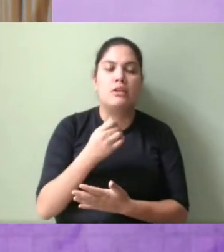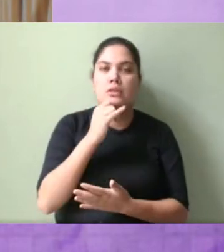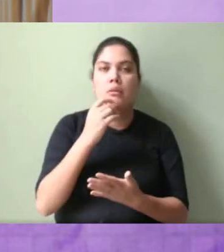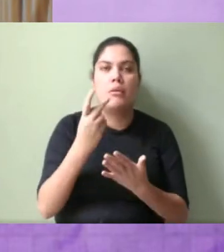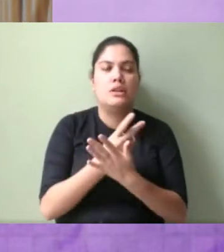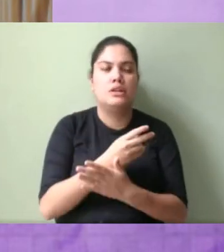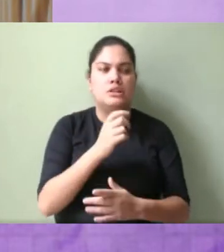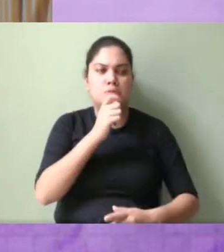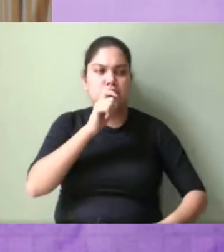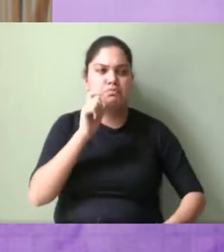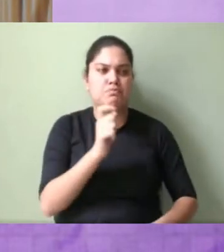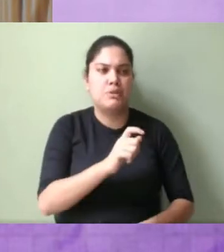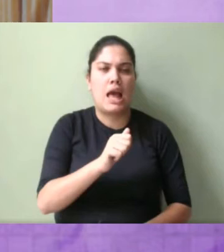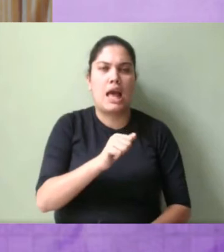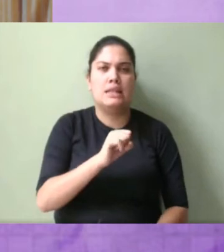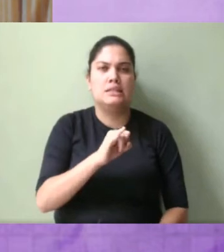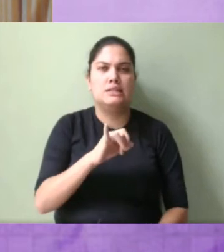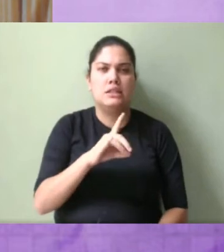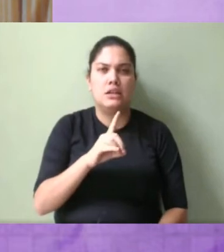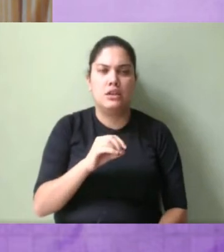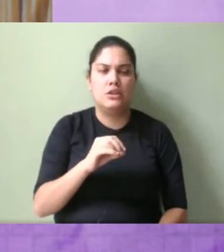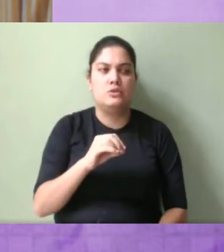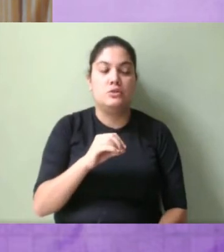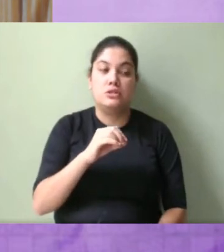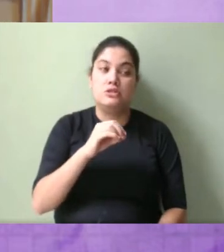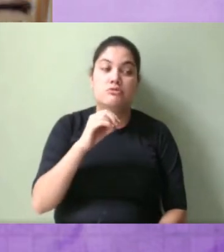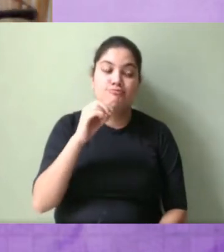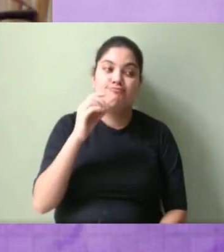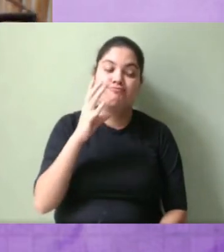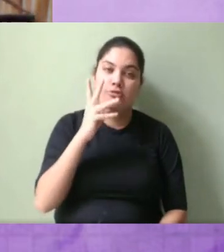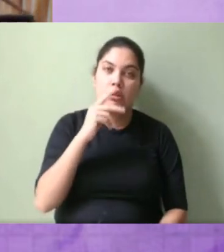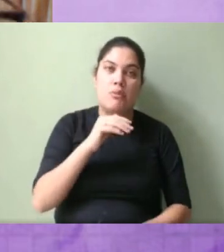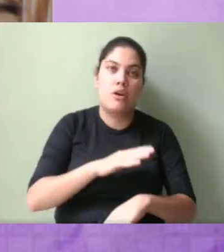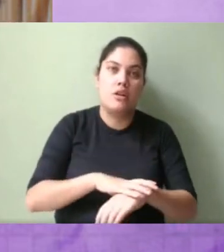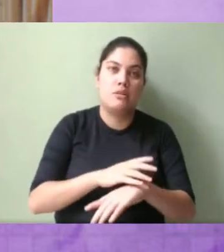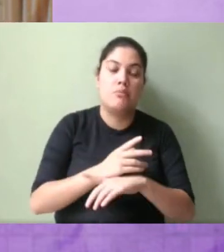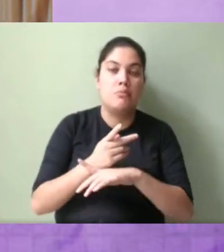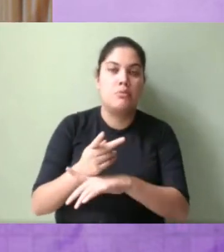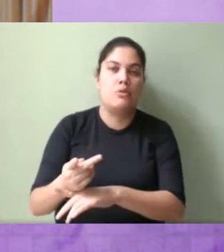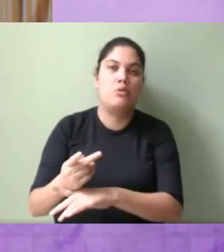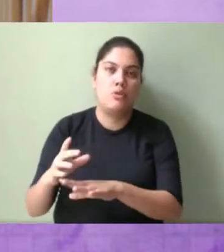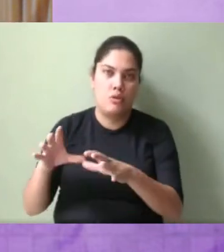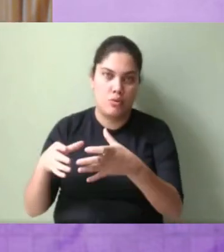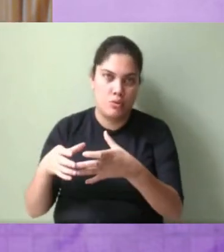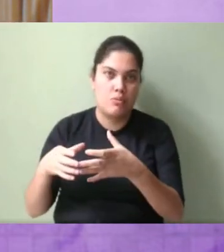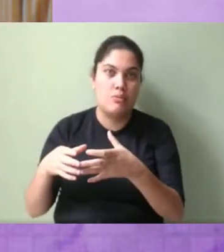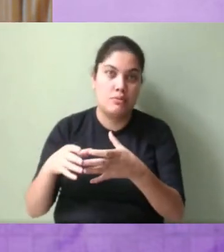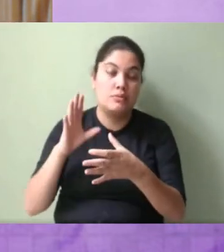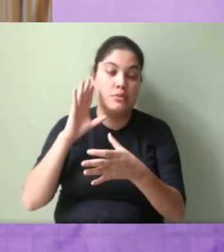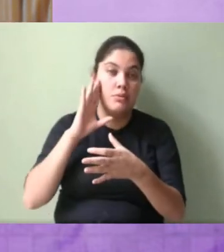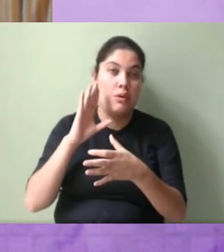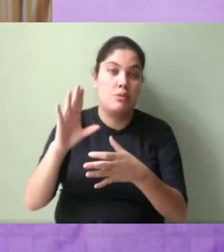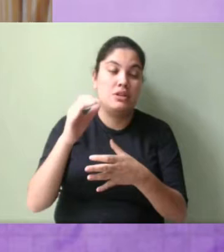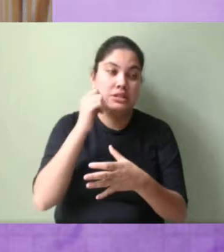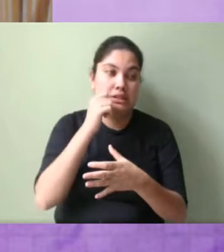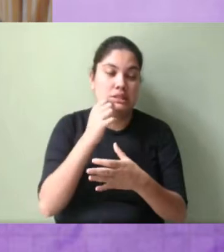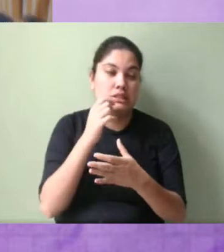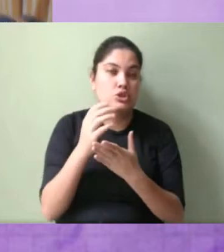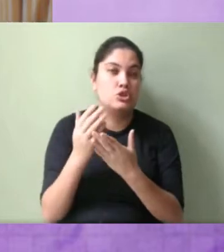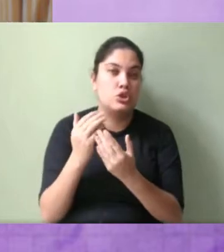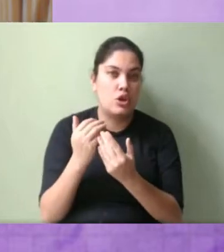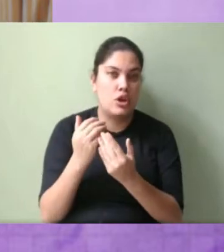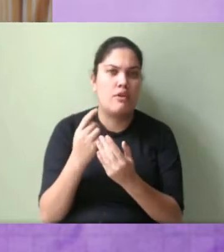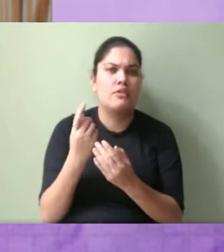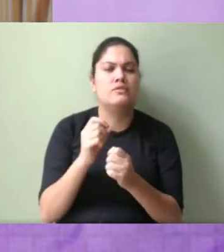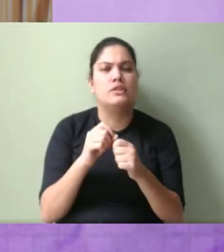só uma coisa que acontece bastante, assim, né? Quando acontece um caso de assédio, elas demoram muito